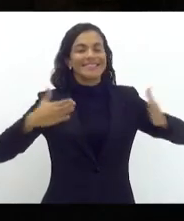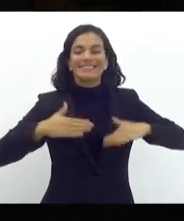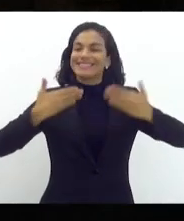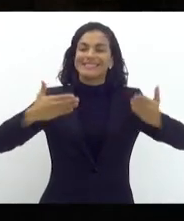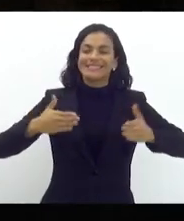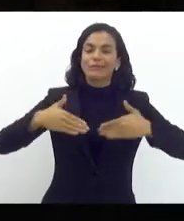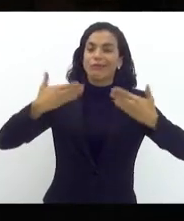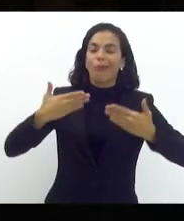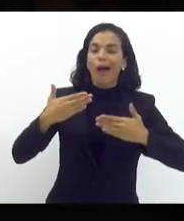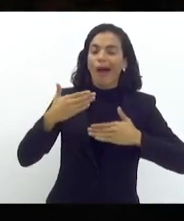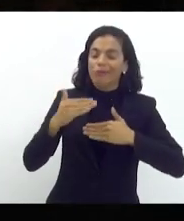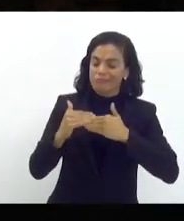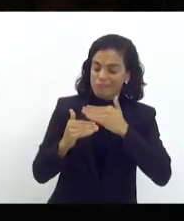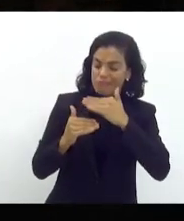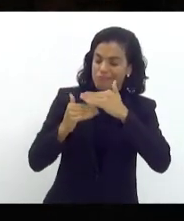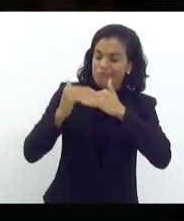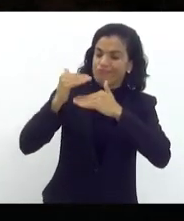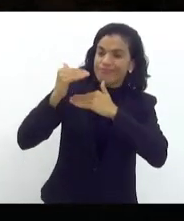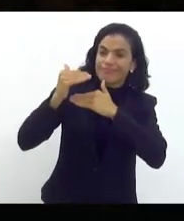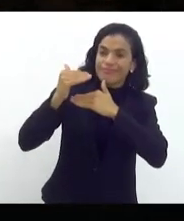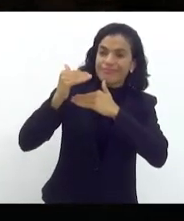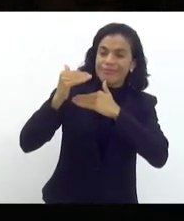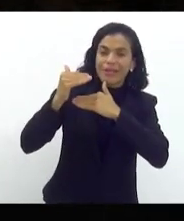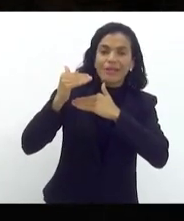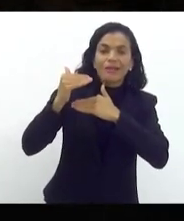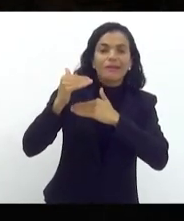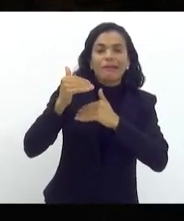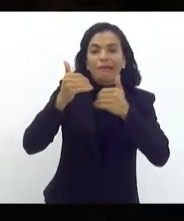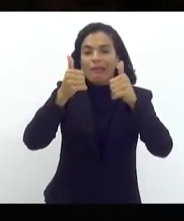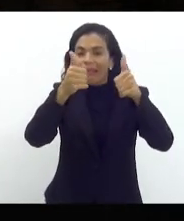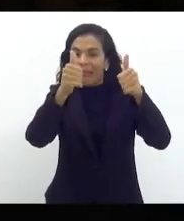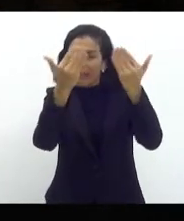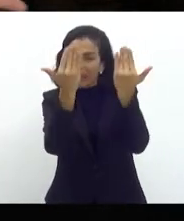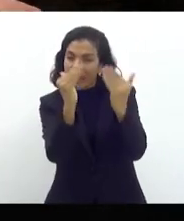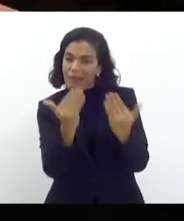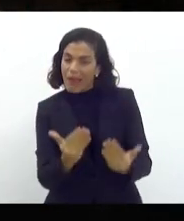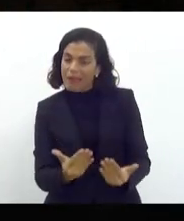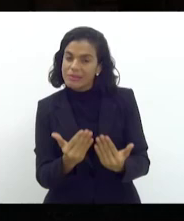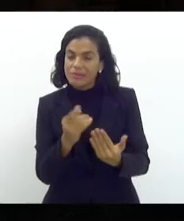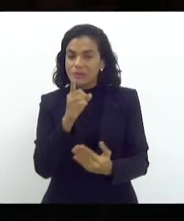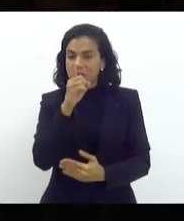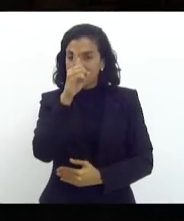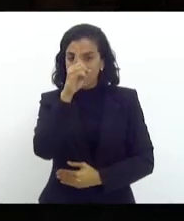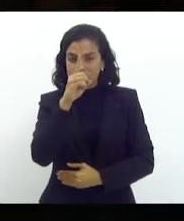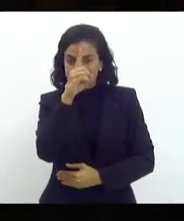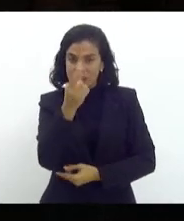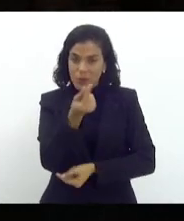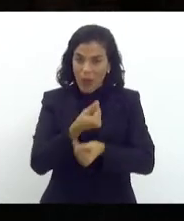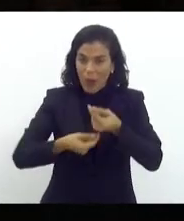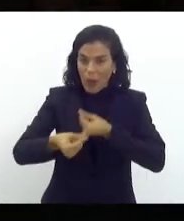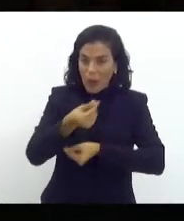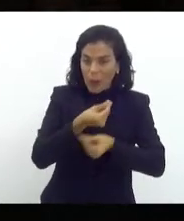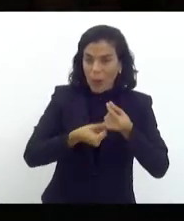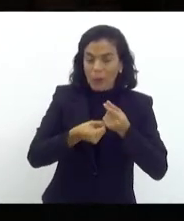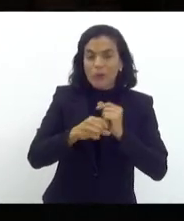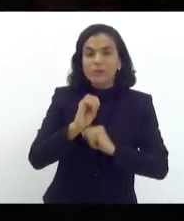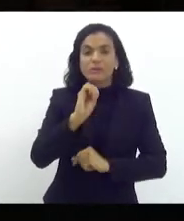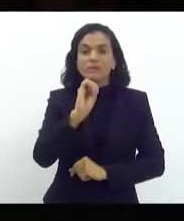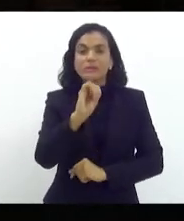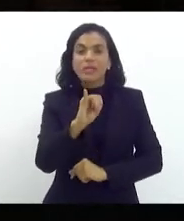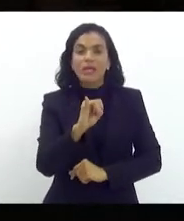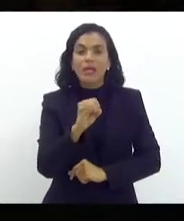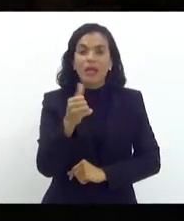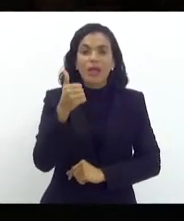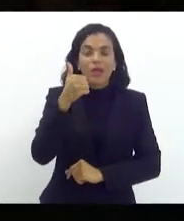uma subida de ranking em análise de risco se o vovó